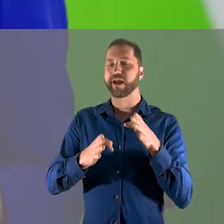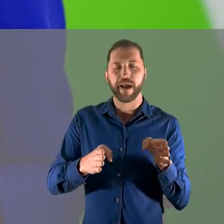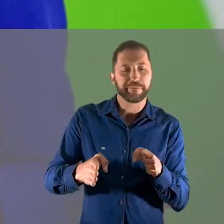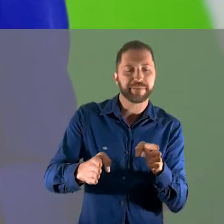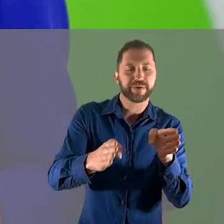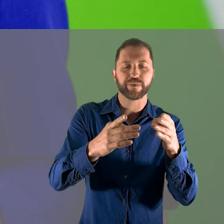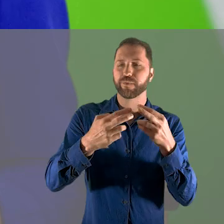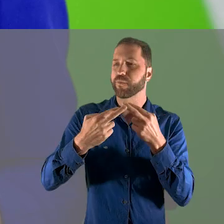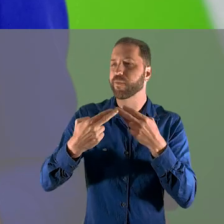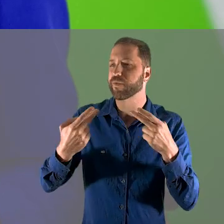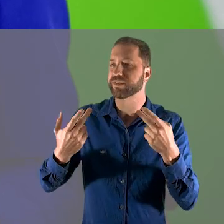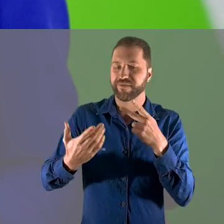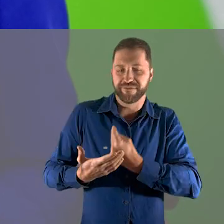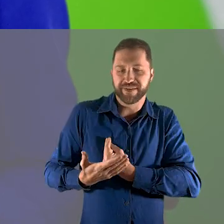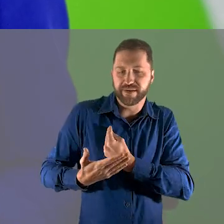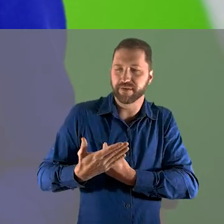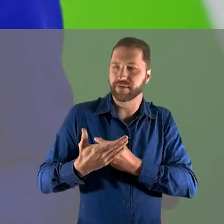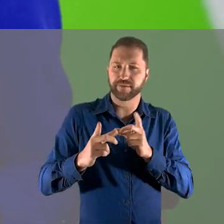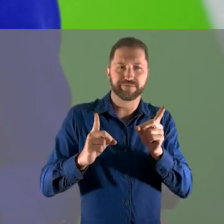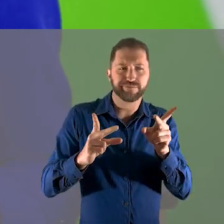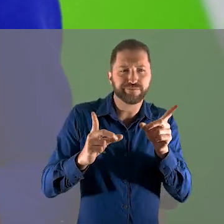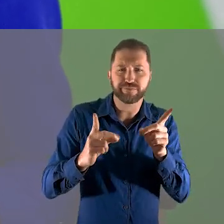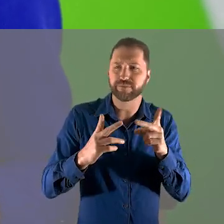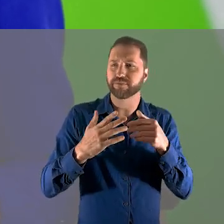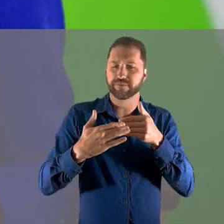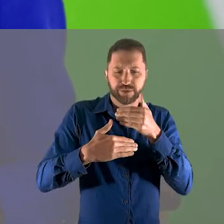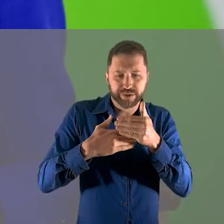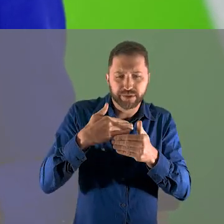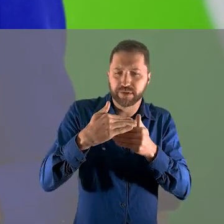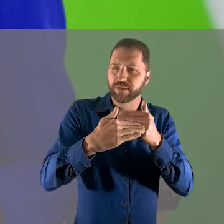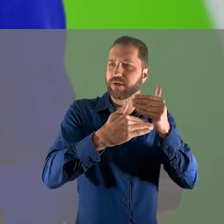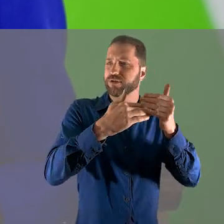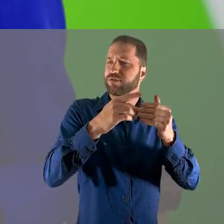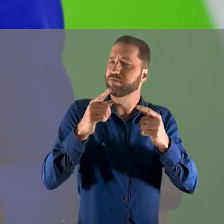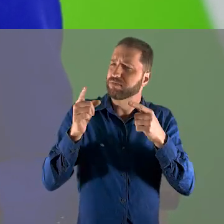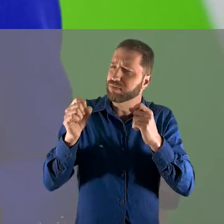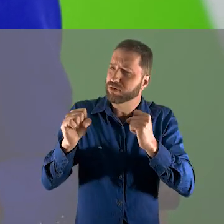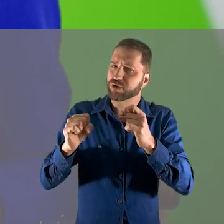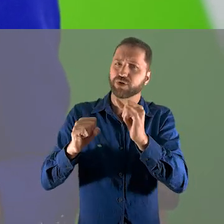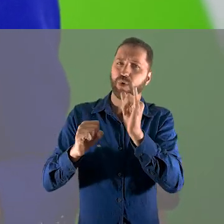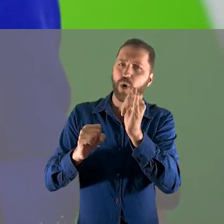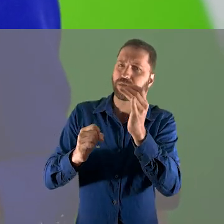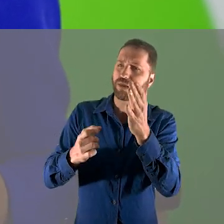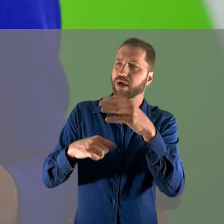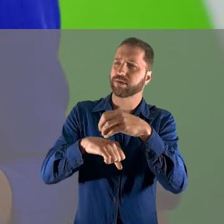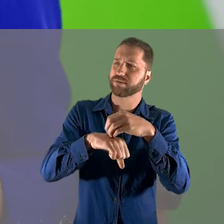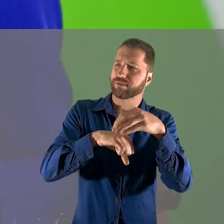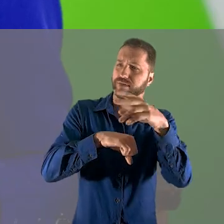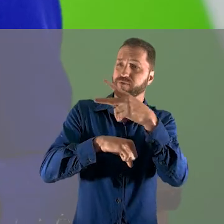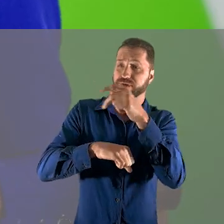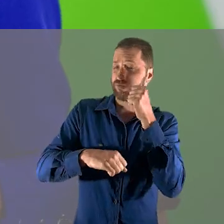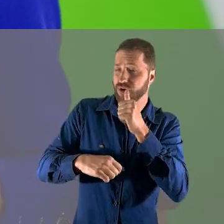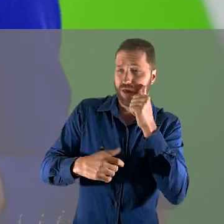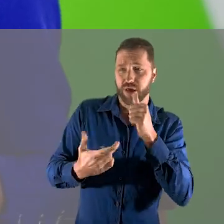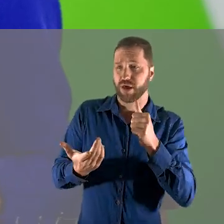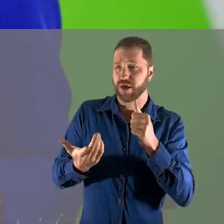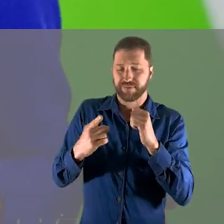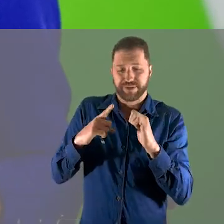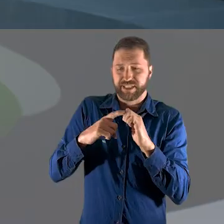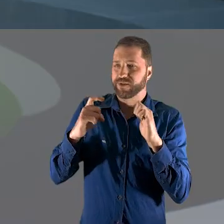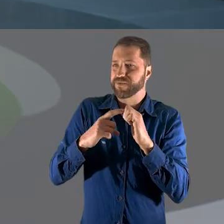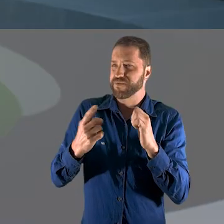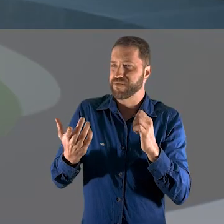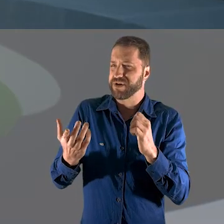você aprendeu Na sua jornada que você pudesse compartilhar com a gente aqui o que que você falaria para gente